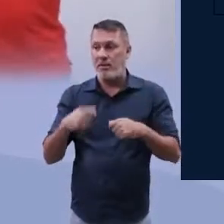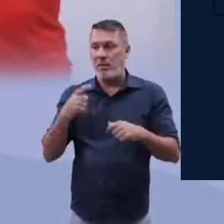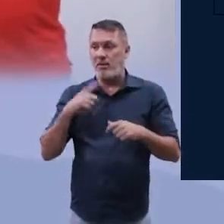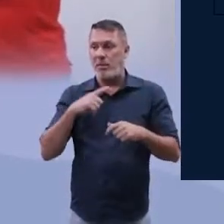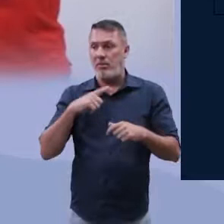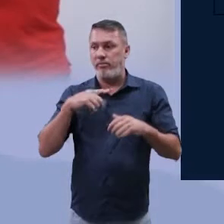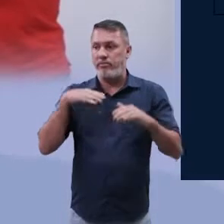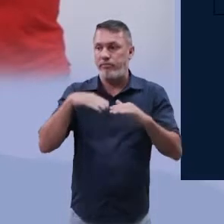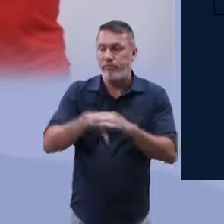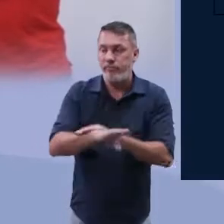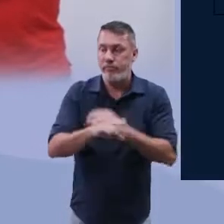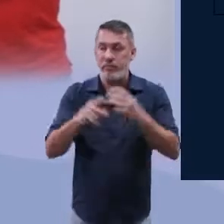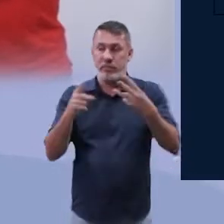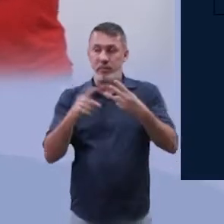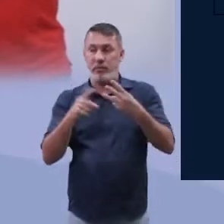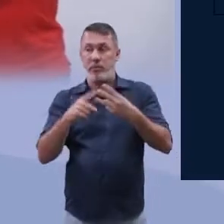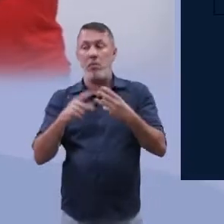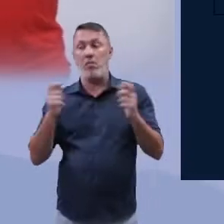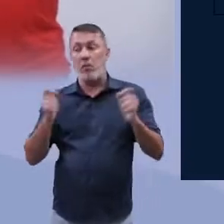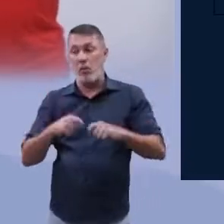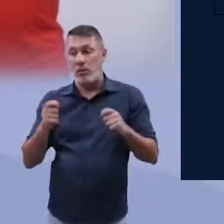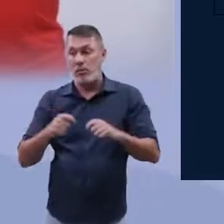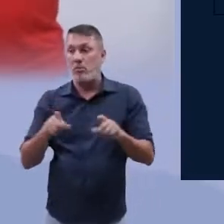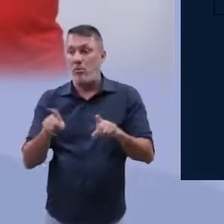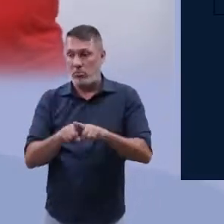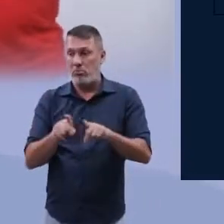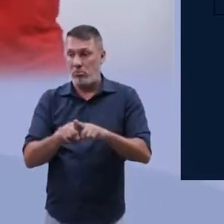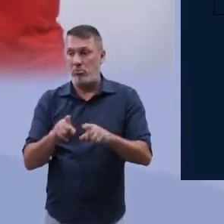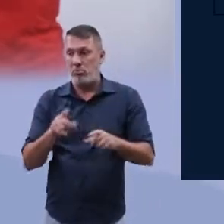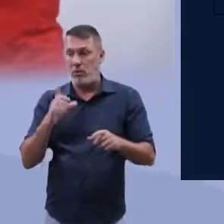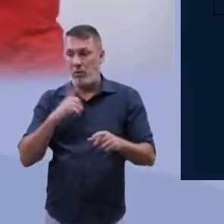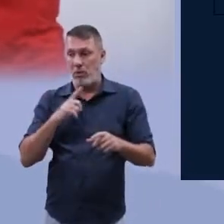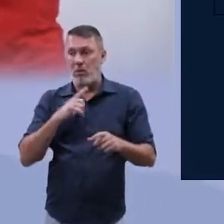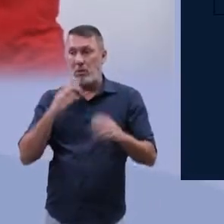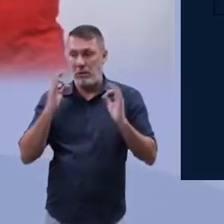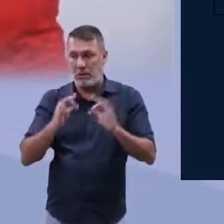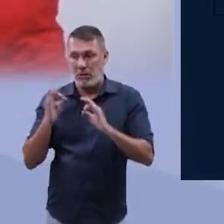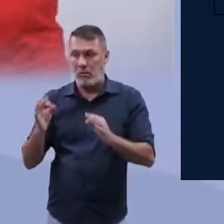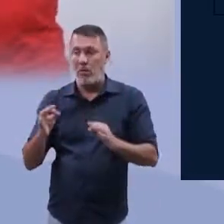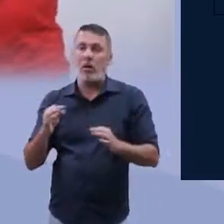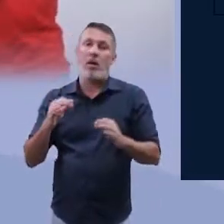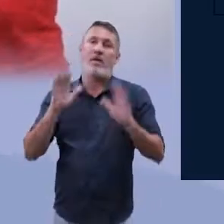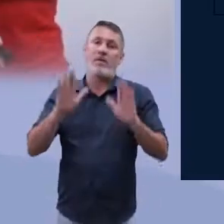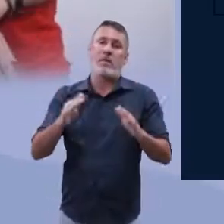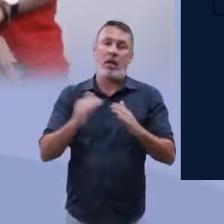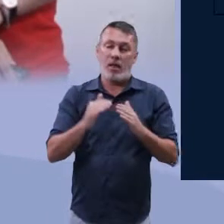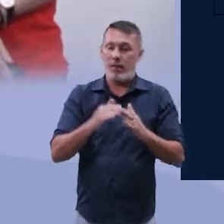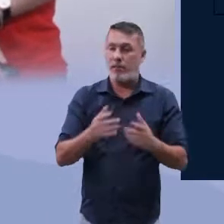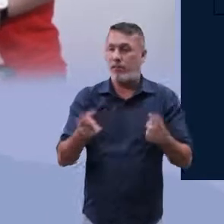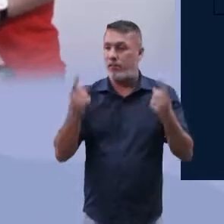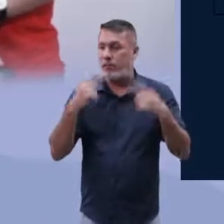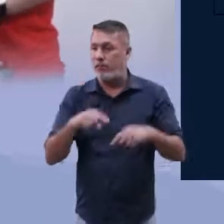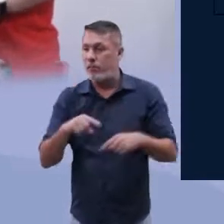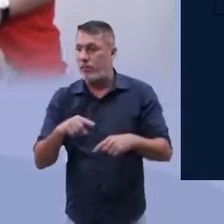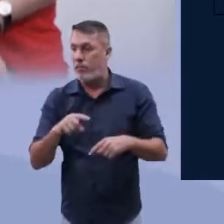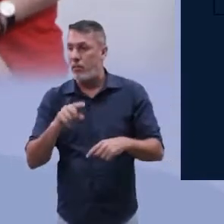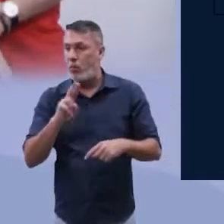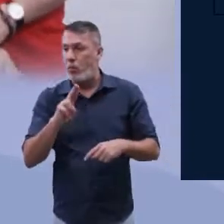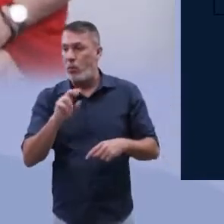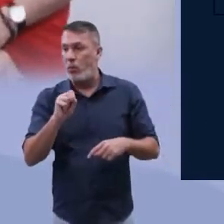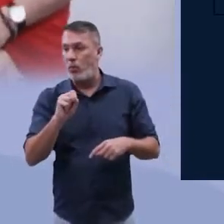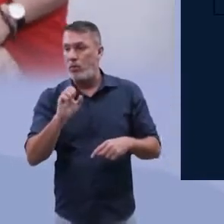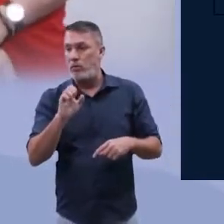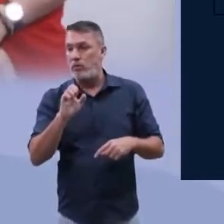You should see a doctor, né? Pode ser também uma possibilidade. She should be home by now. Ela já pode estar em casa nesse momento.